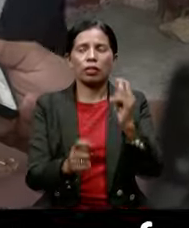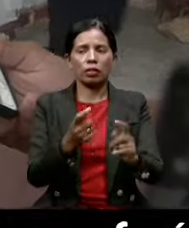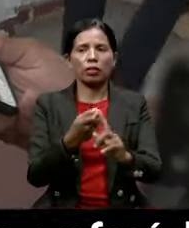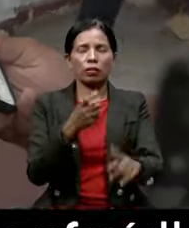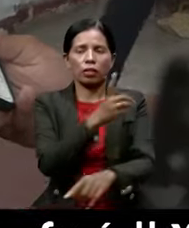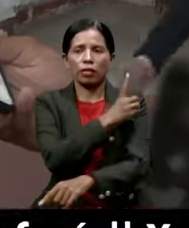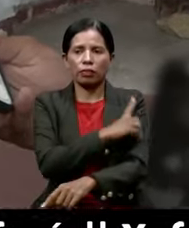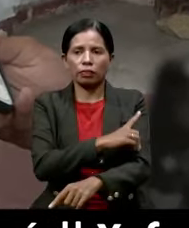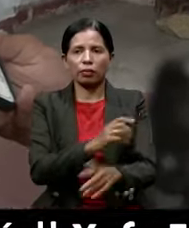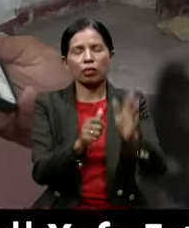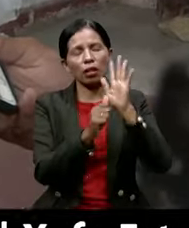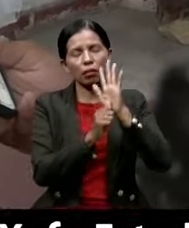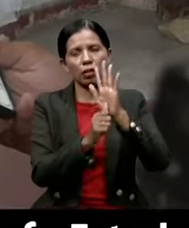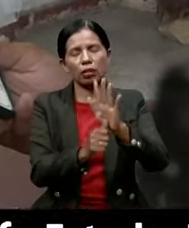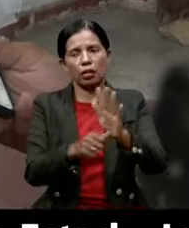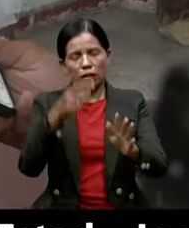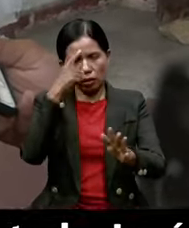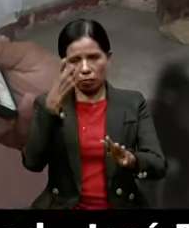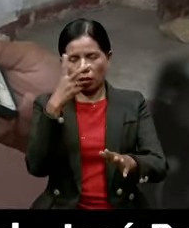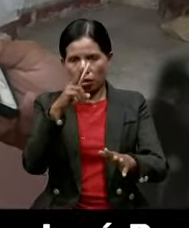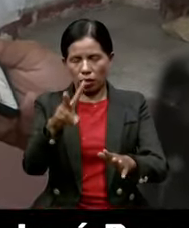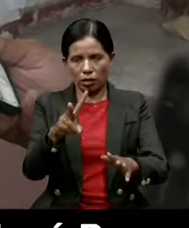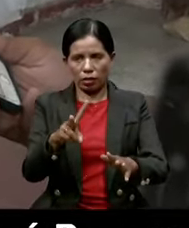fezu sa apresentasaun periodika tamba hareba